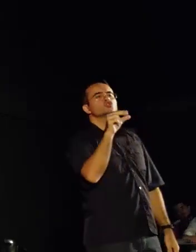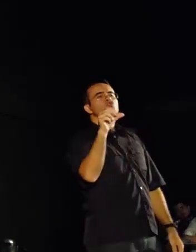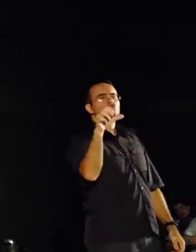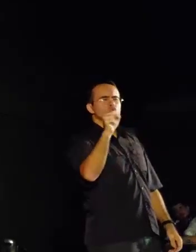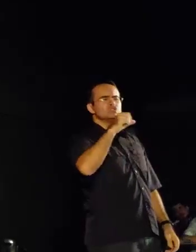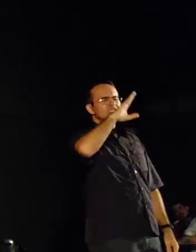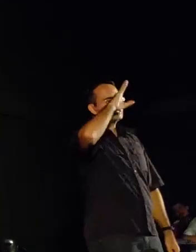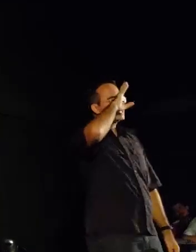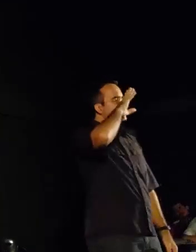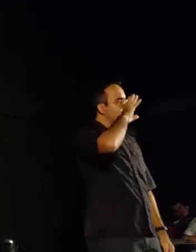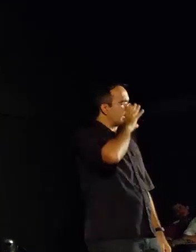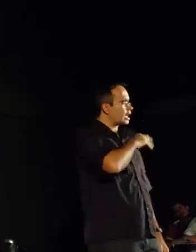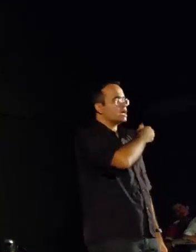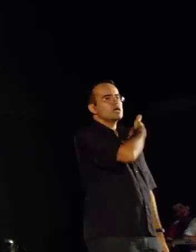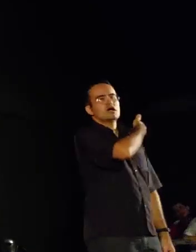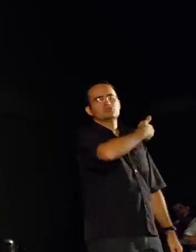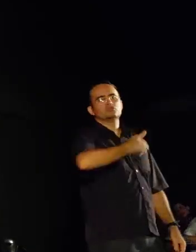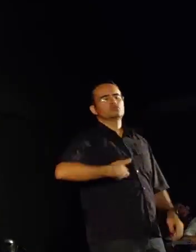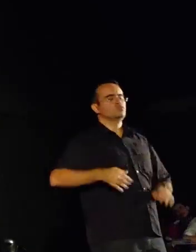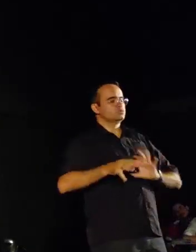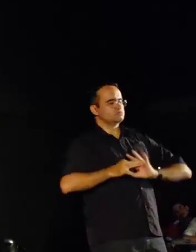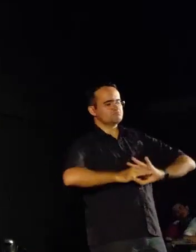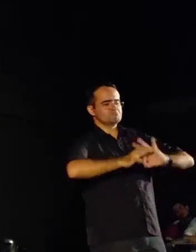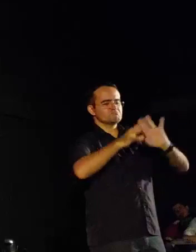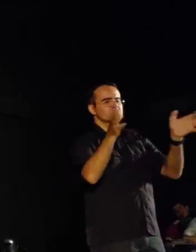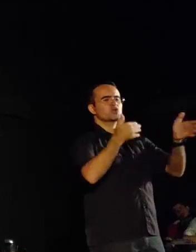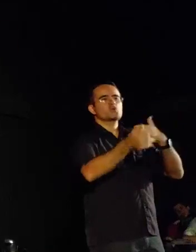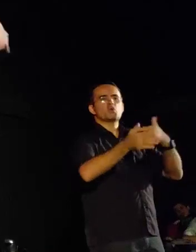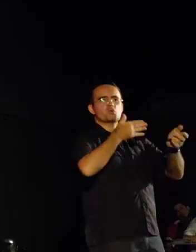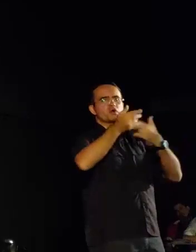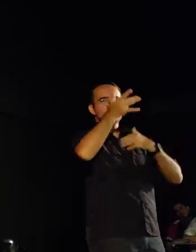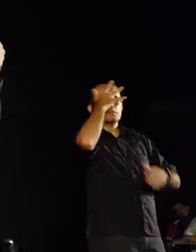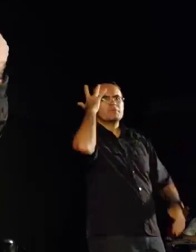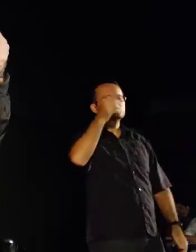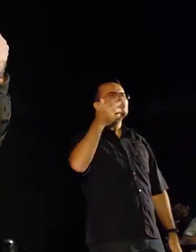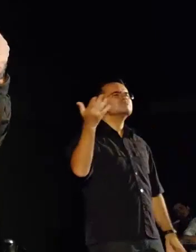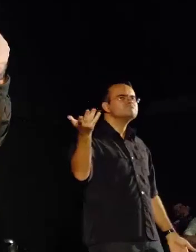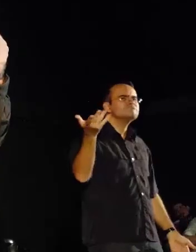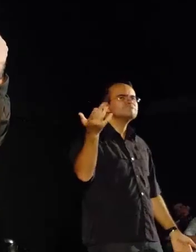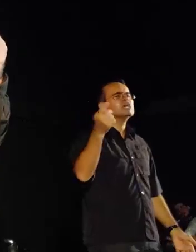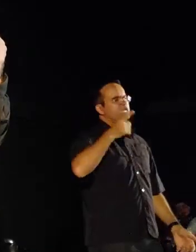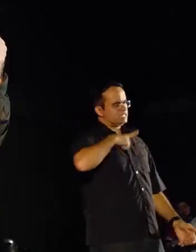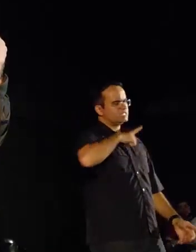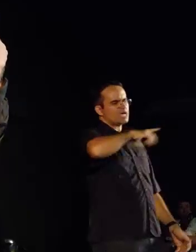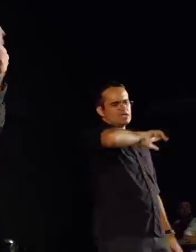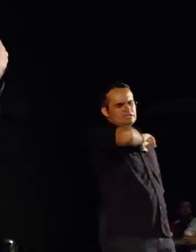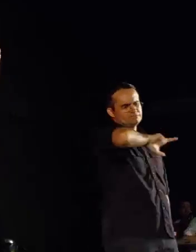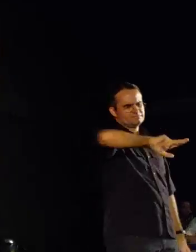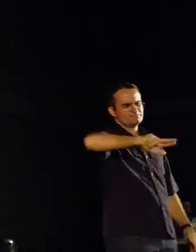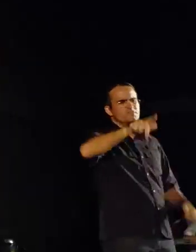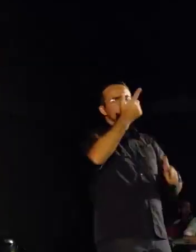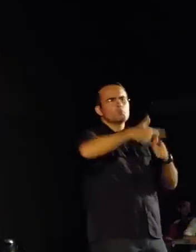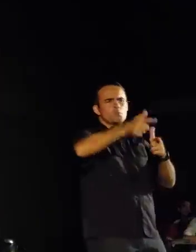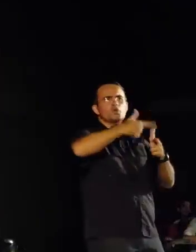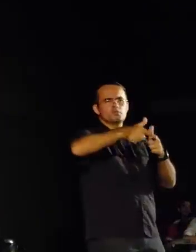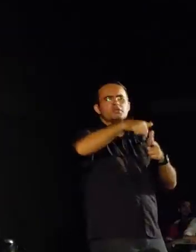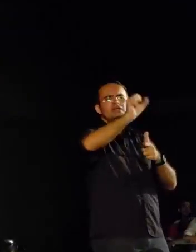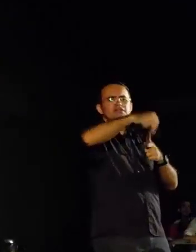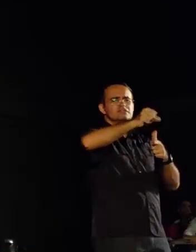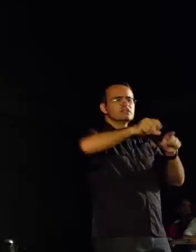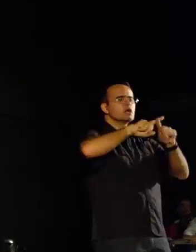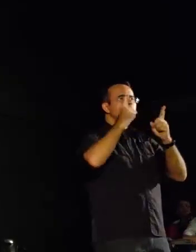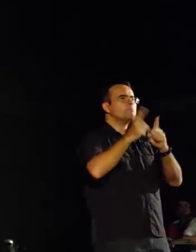gratuito, completamente gratuito e universal. Pode ter 1 milhão de problemas, mas eu insisto com vocês, não